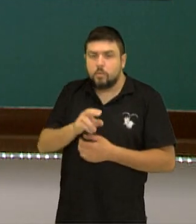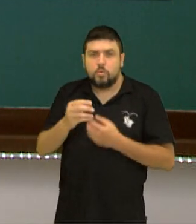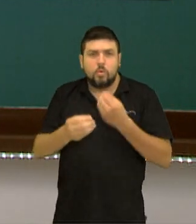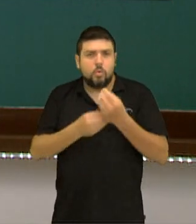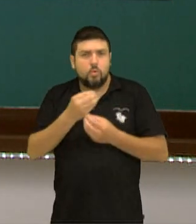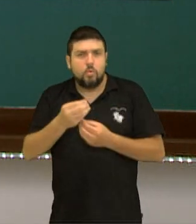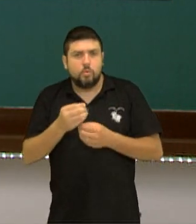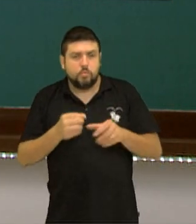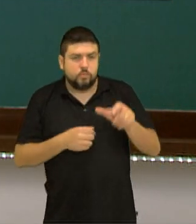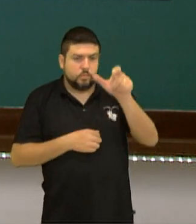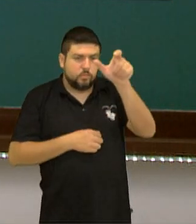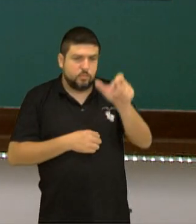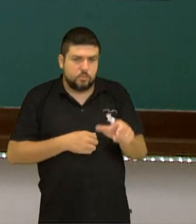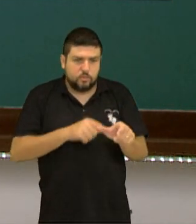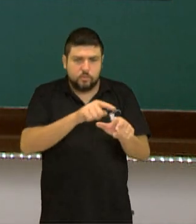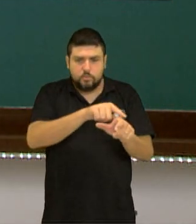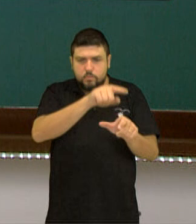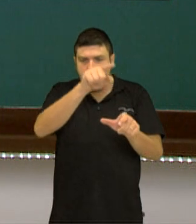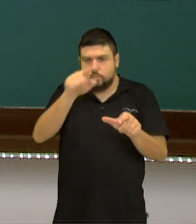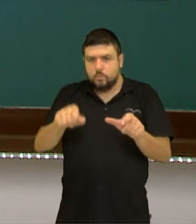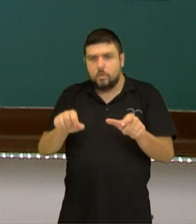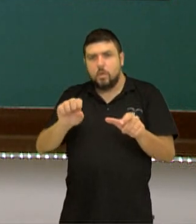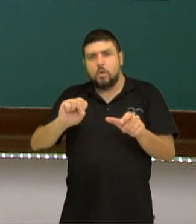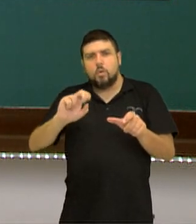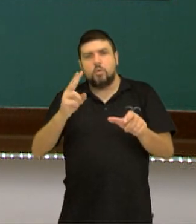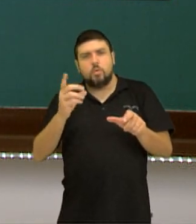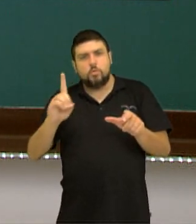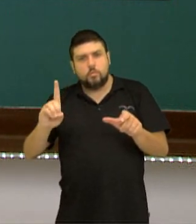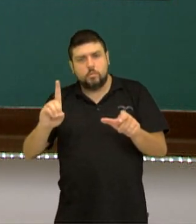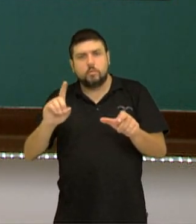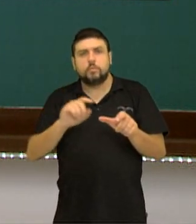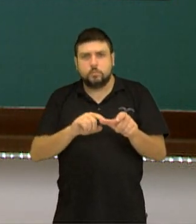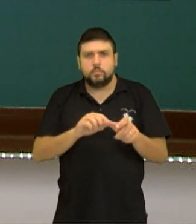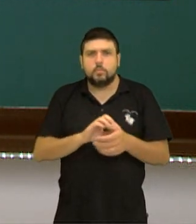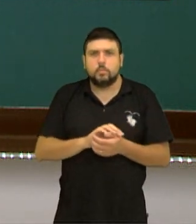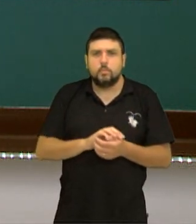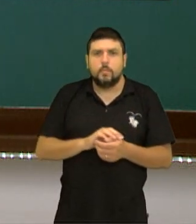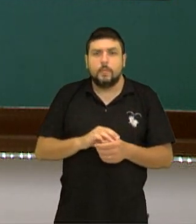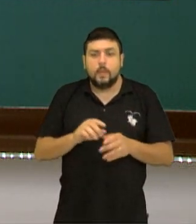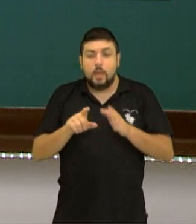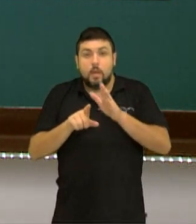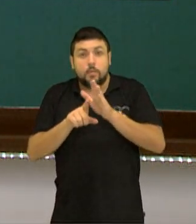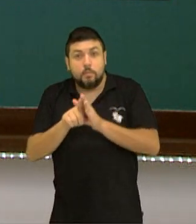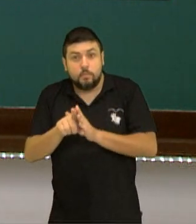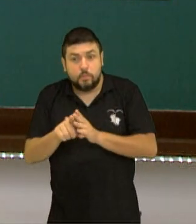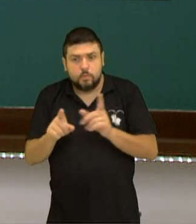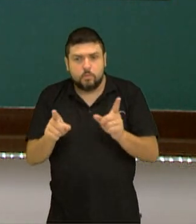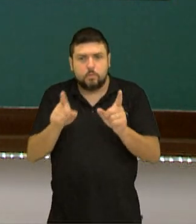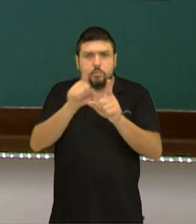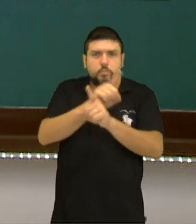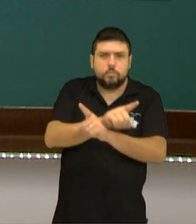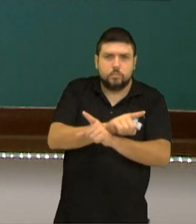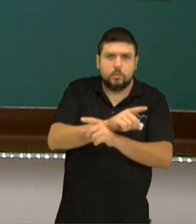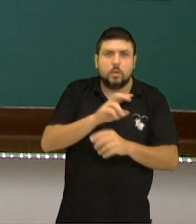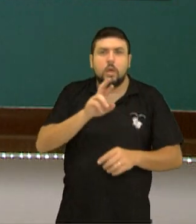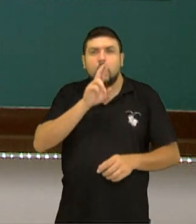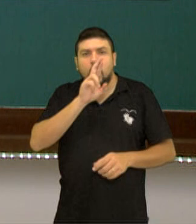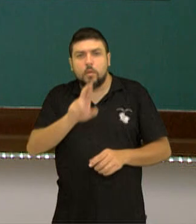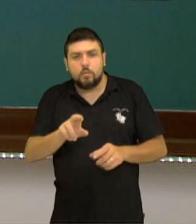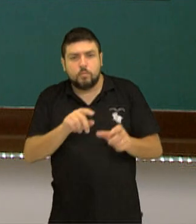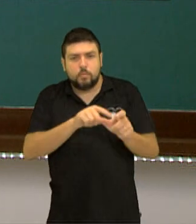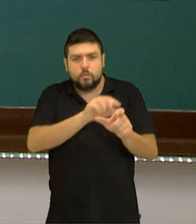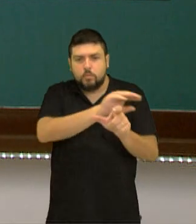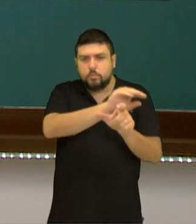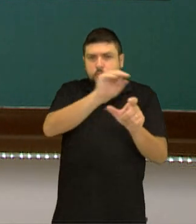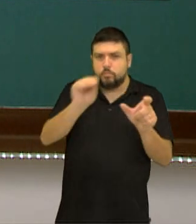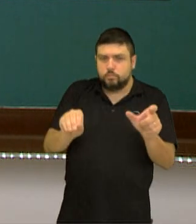para depois do sujeito. Tá? Então, antes do sujeito na pergunta, depois do sujeito na resposta,